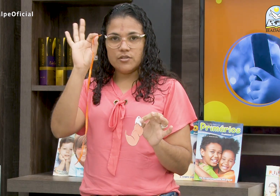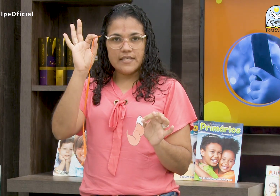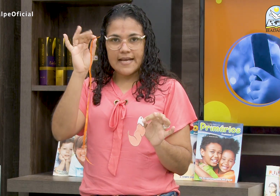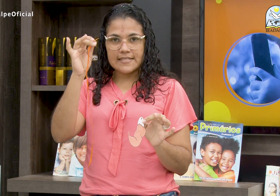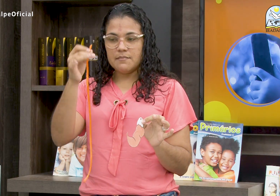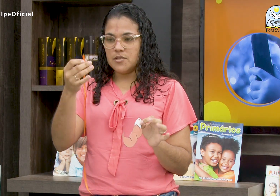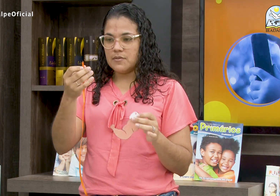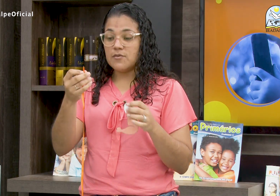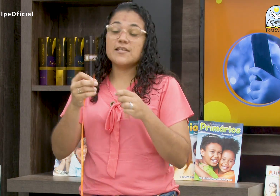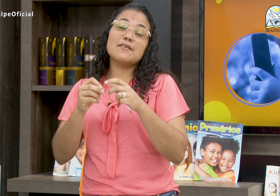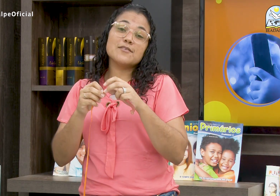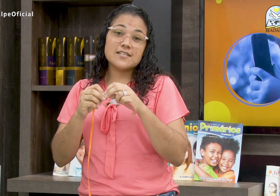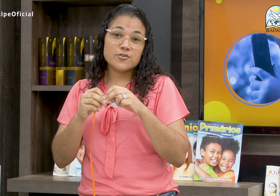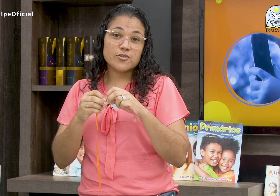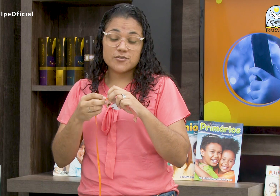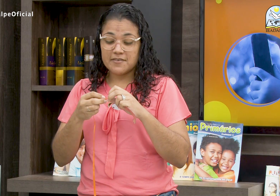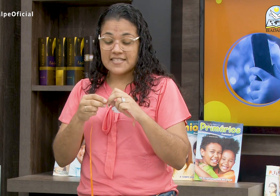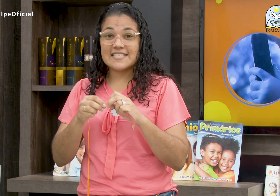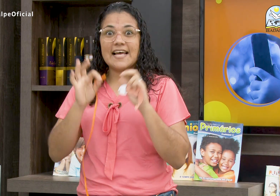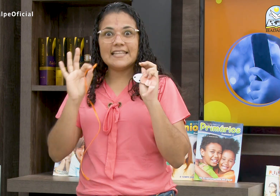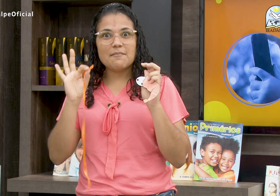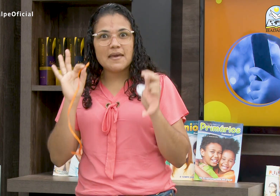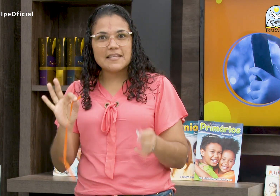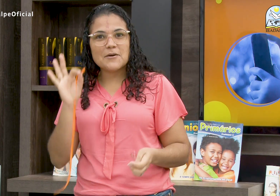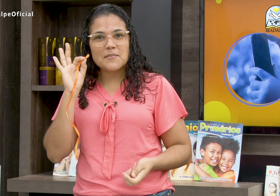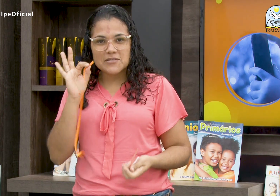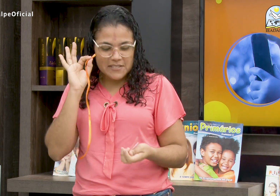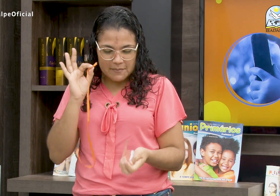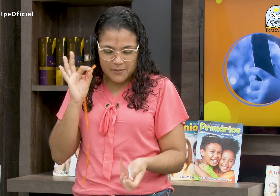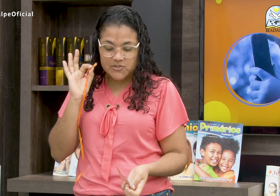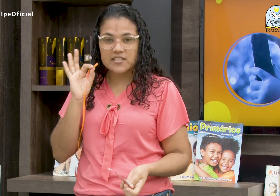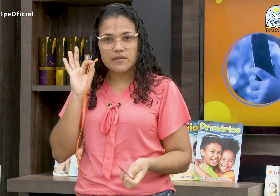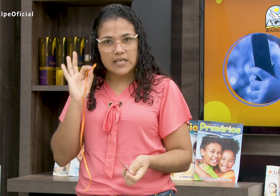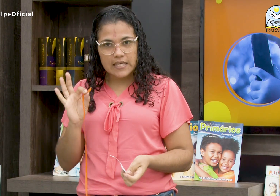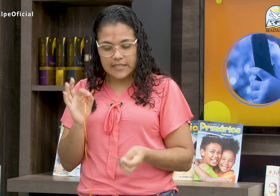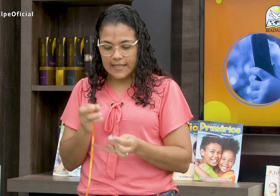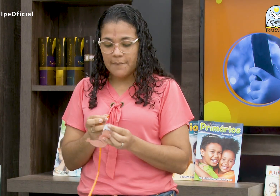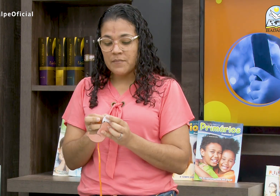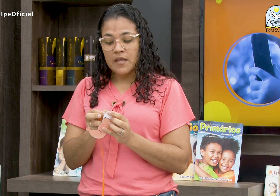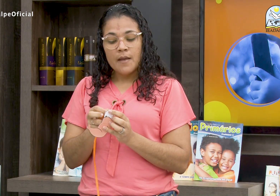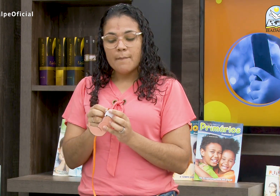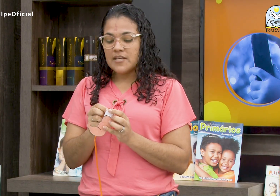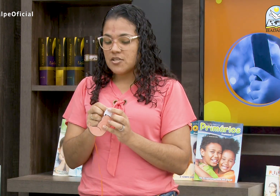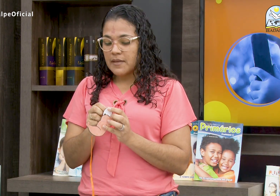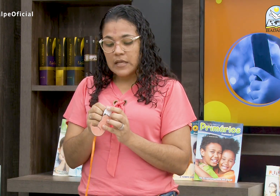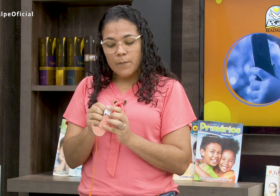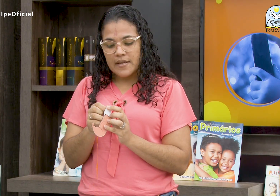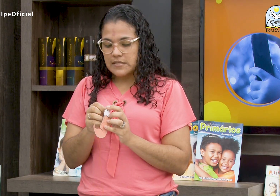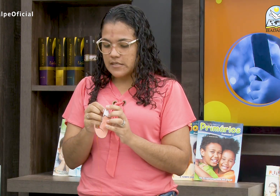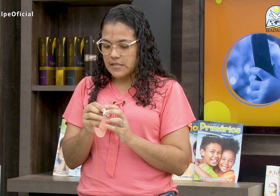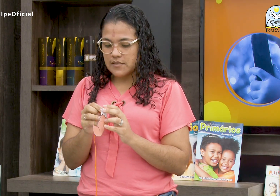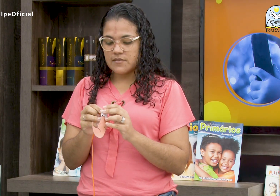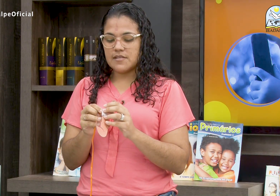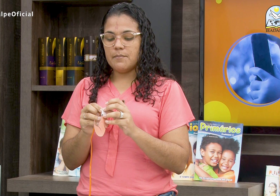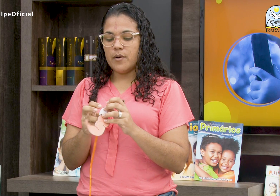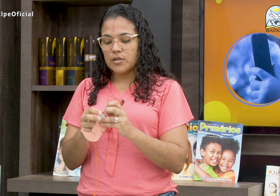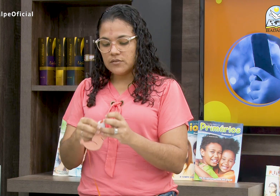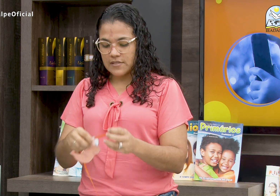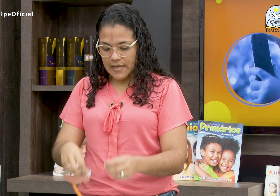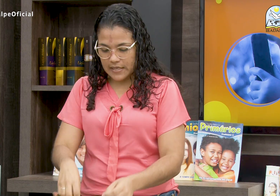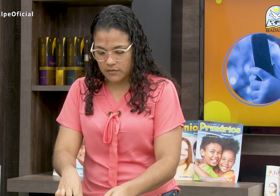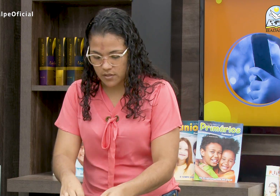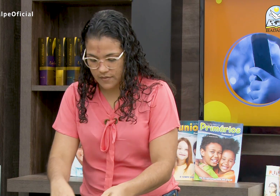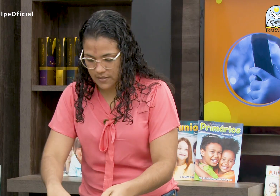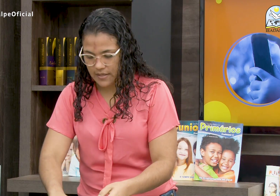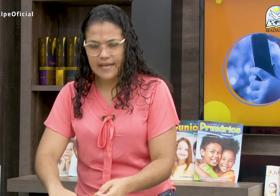fitinha que eu tinha em casa mesmo, né? Eu sei que vocês gostam de fazer exatamente como a gente tá mostrando aqui, tá? Mas também não precisa. Você pode